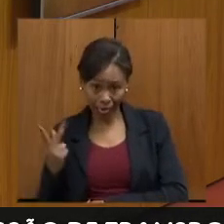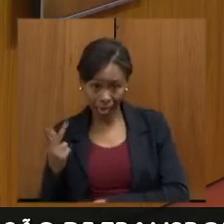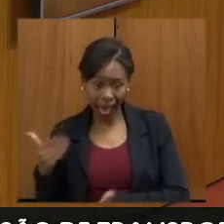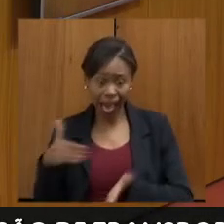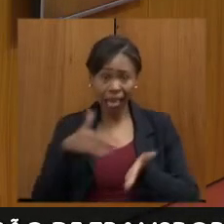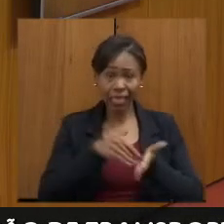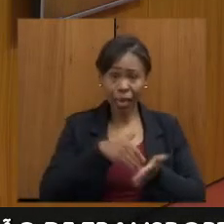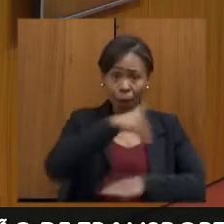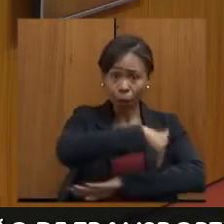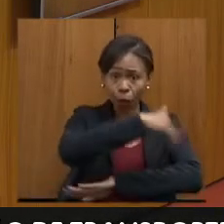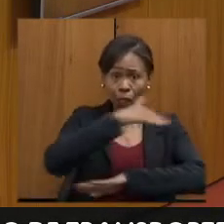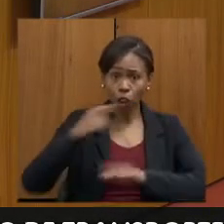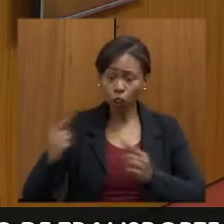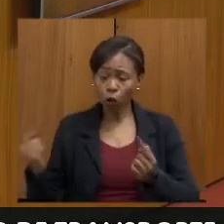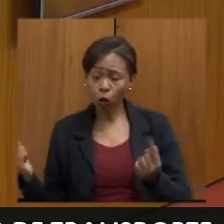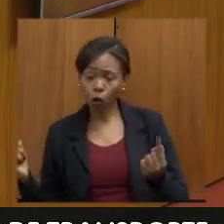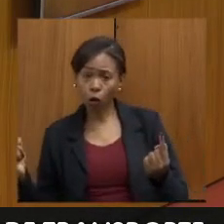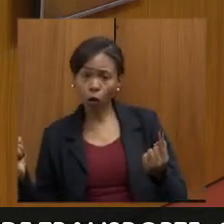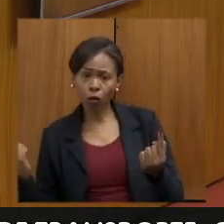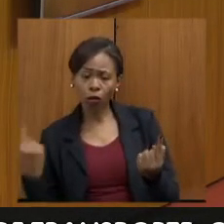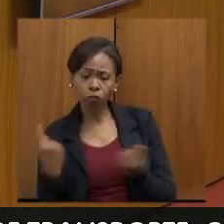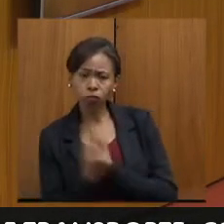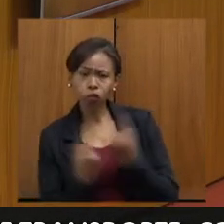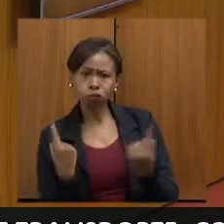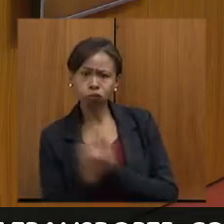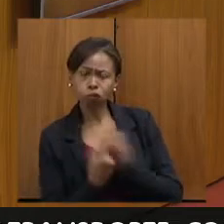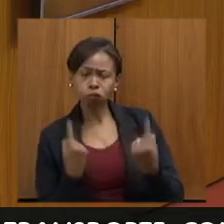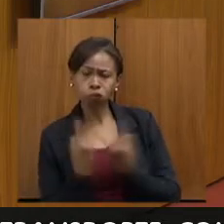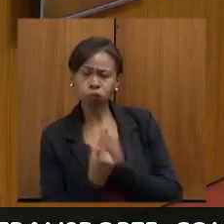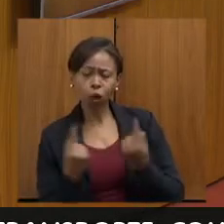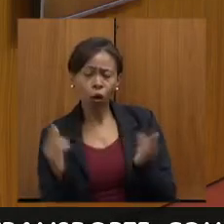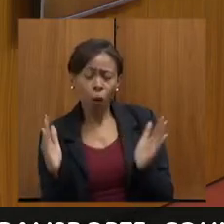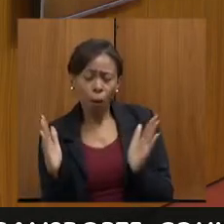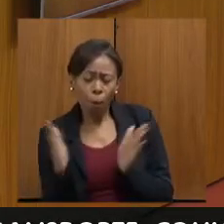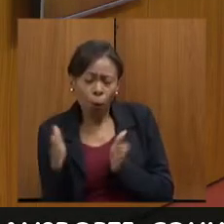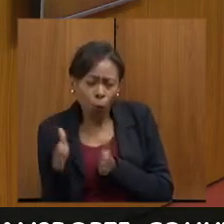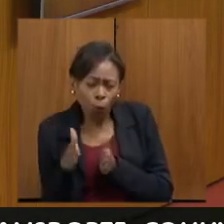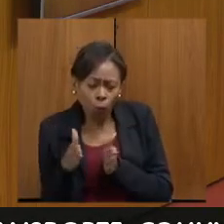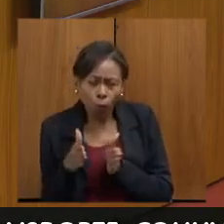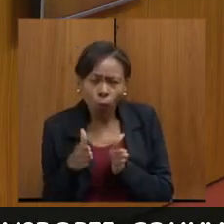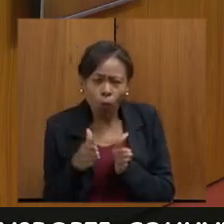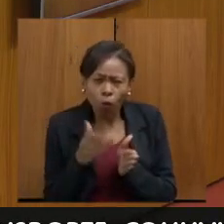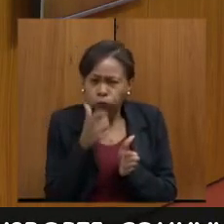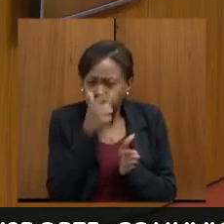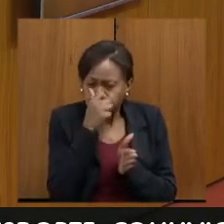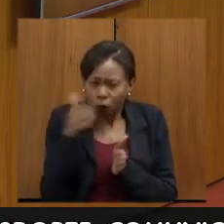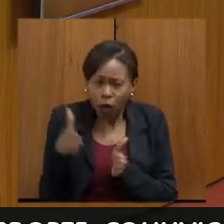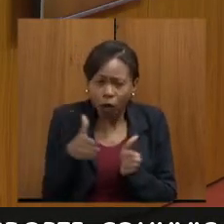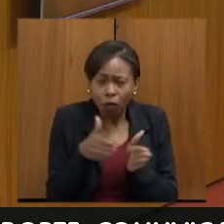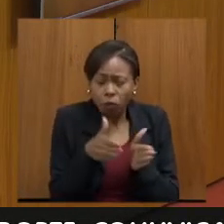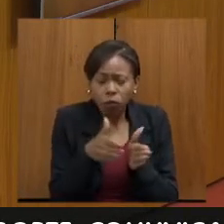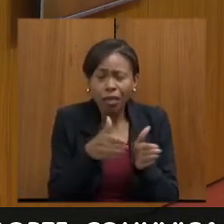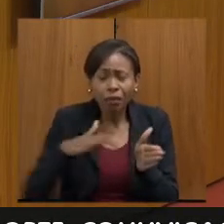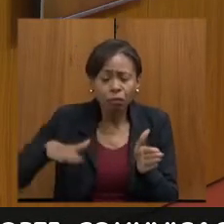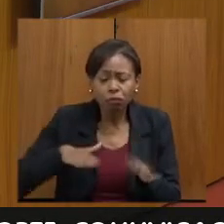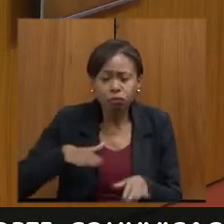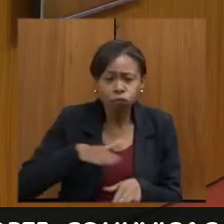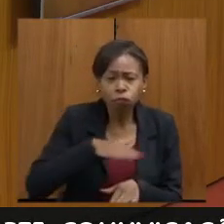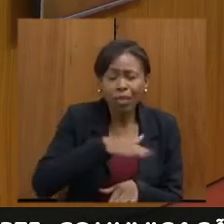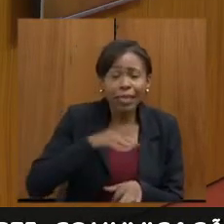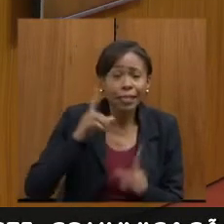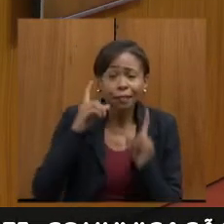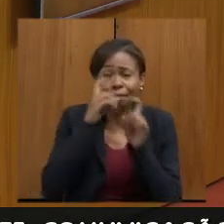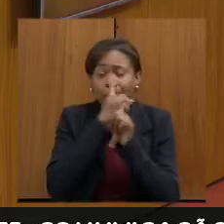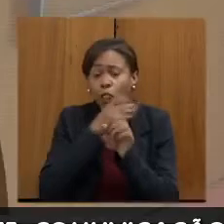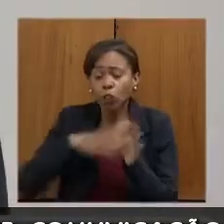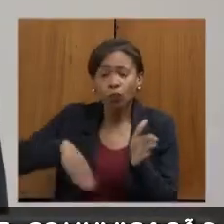trágica era Estreita e as pessoas ficam paradas ali não consegue enxergar para os